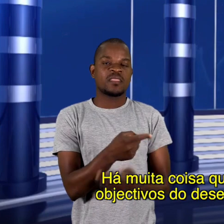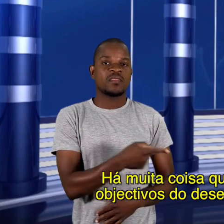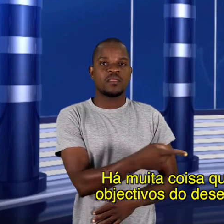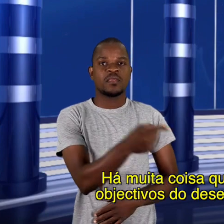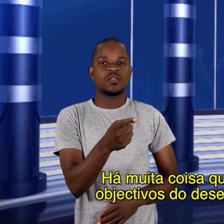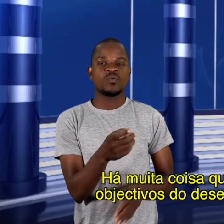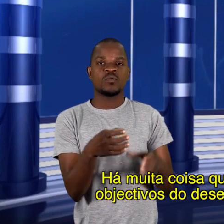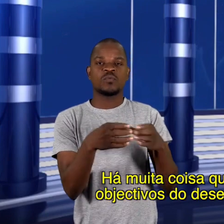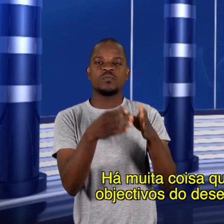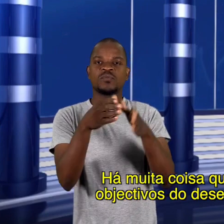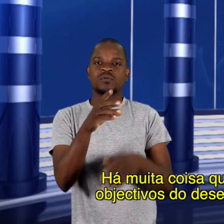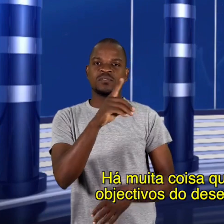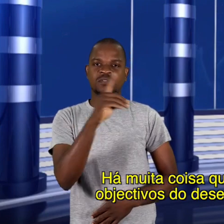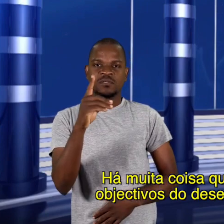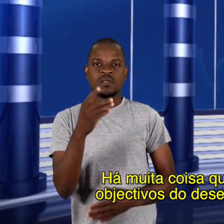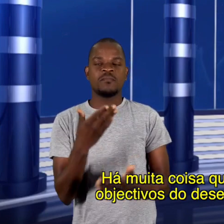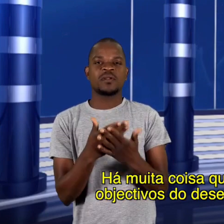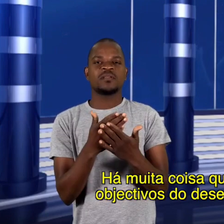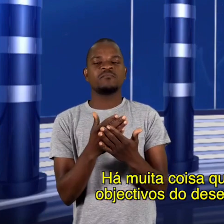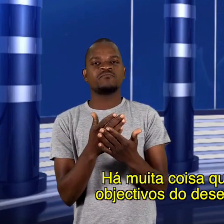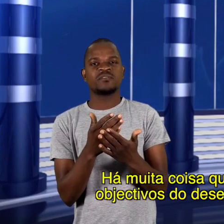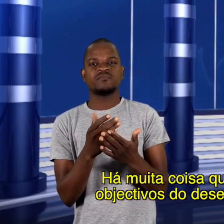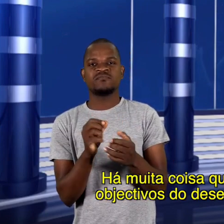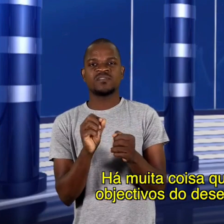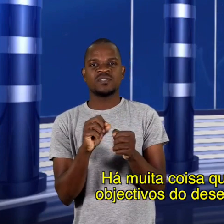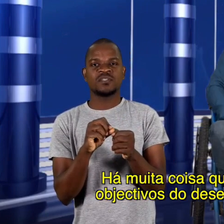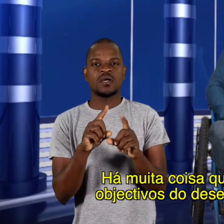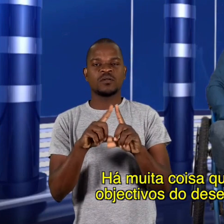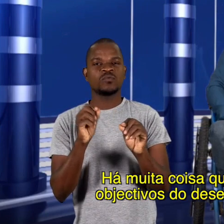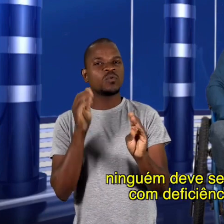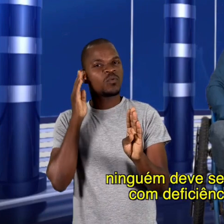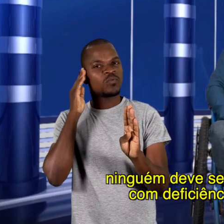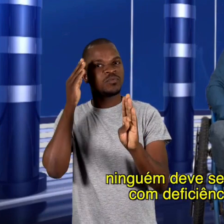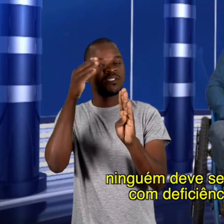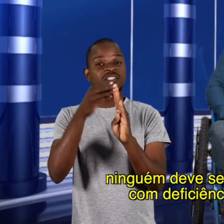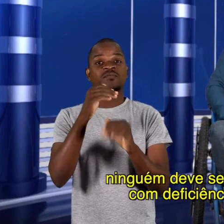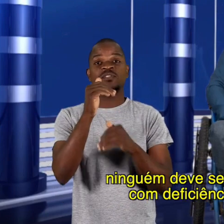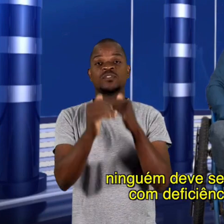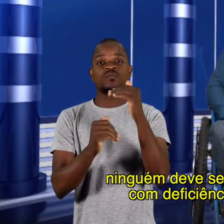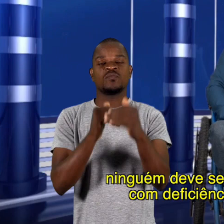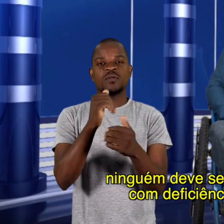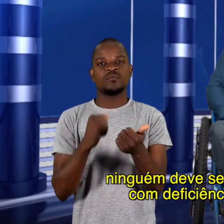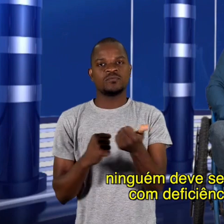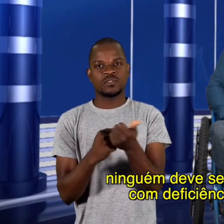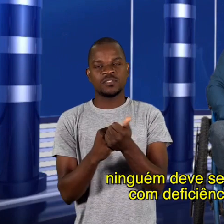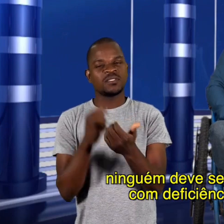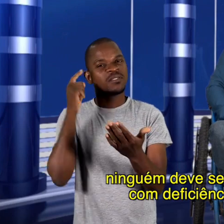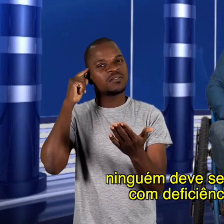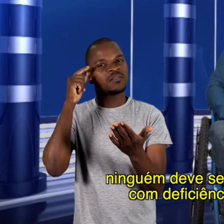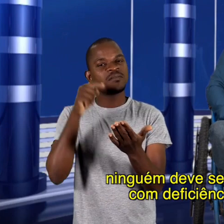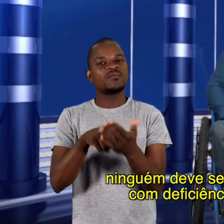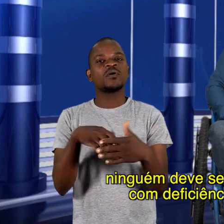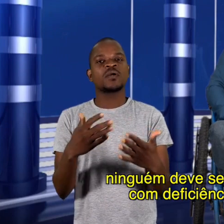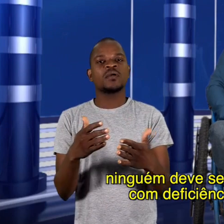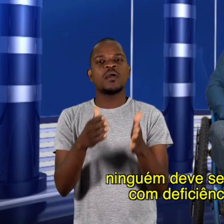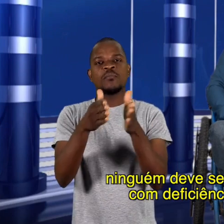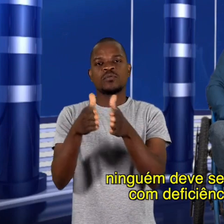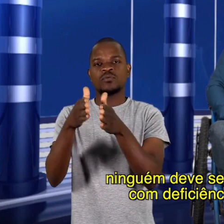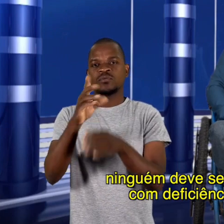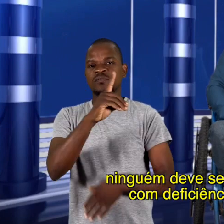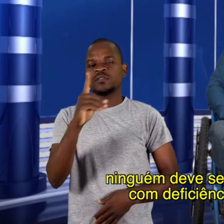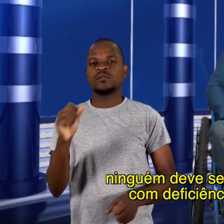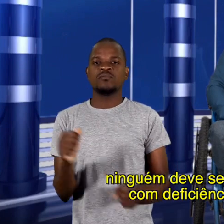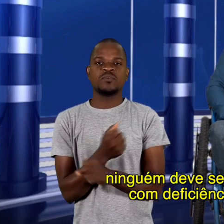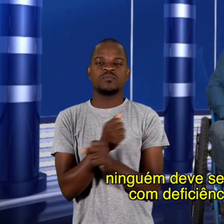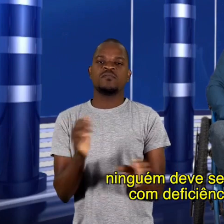garantir que os objetivos de desenvolvimento sustentável, como disse, ninguém deve ser deixado para trás e as pessoas com